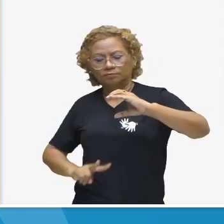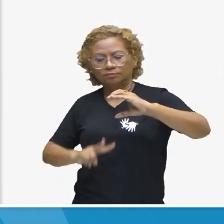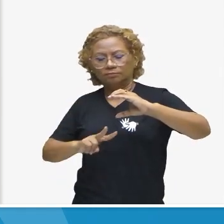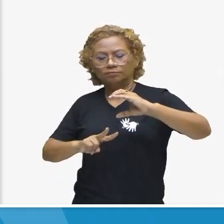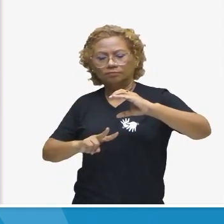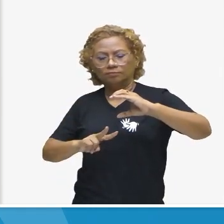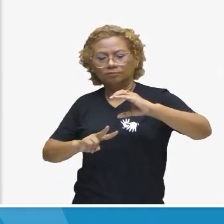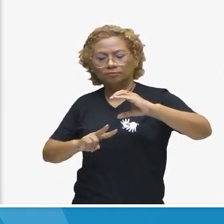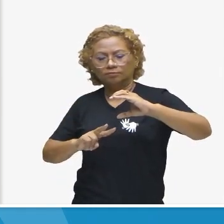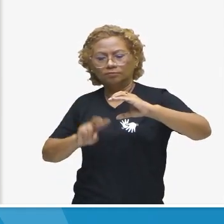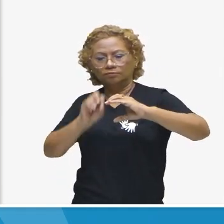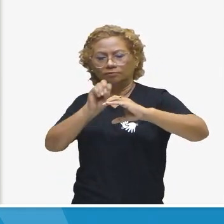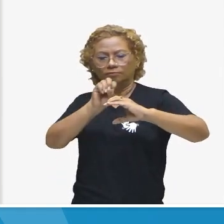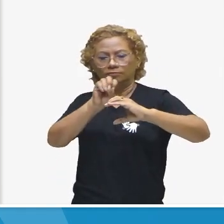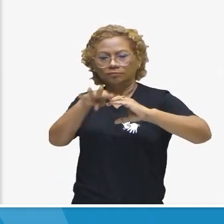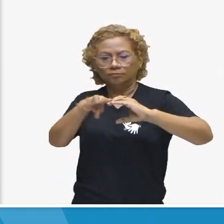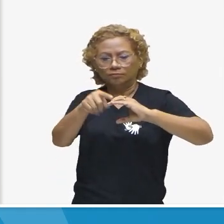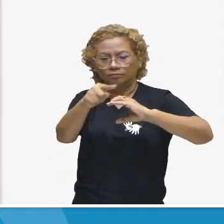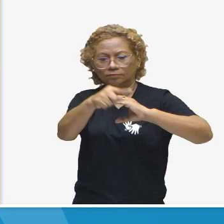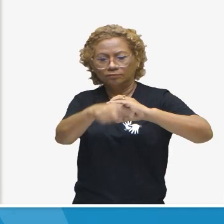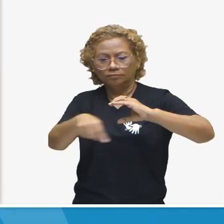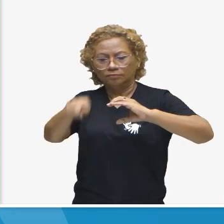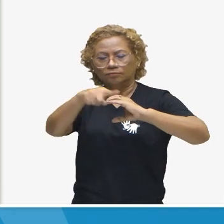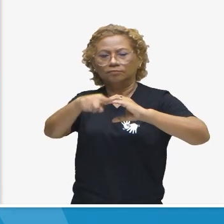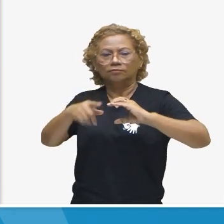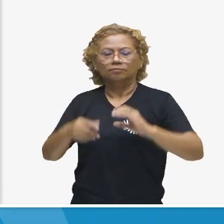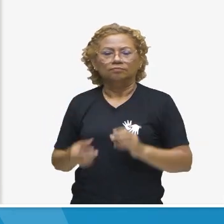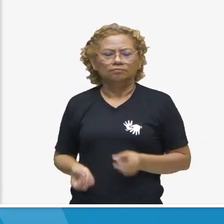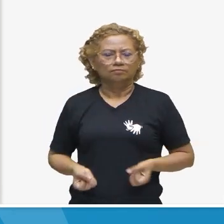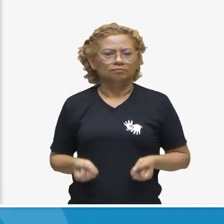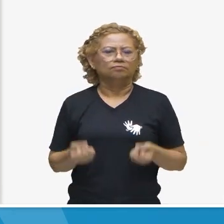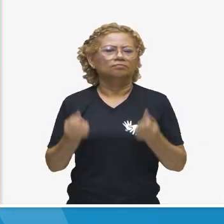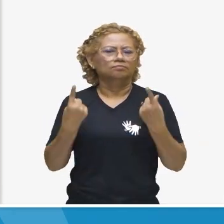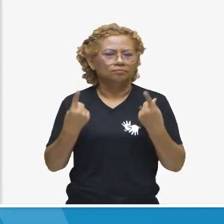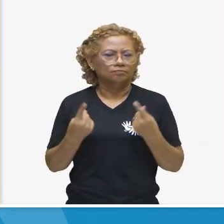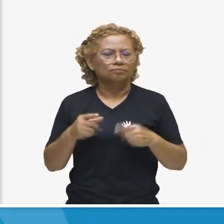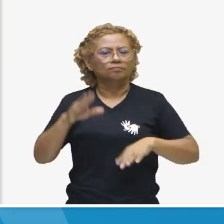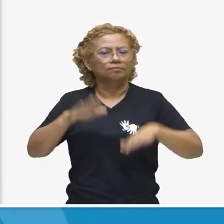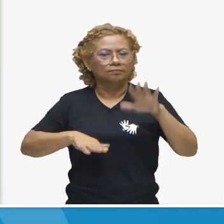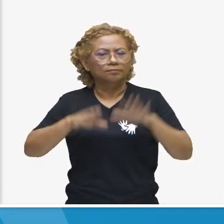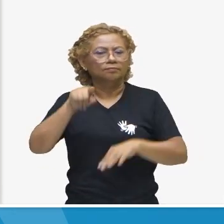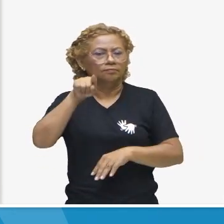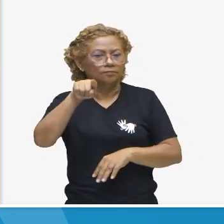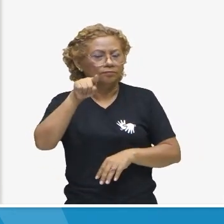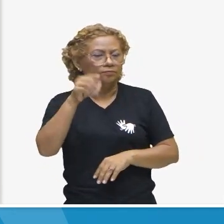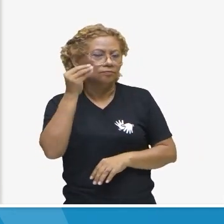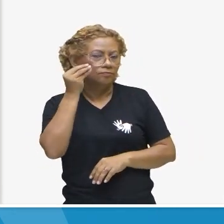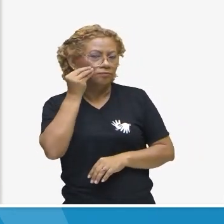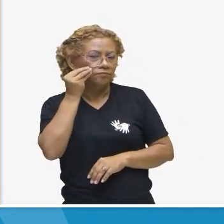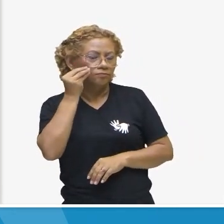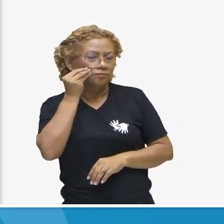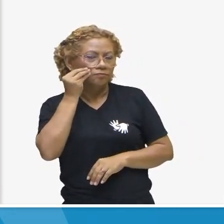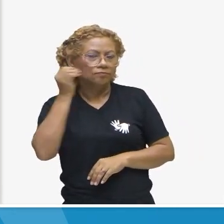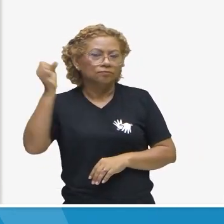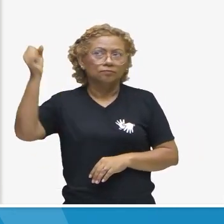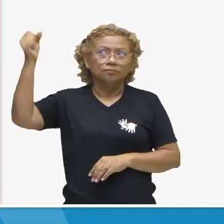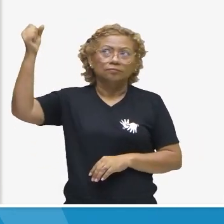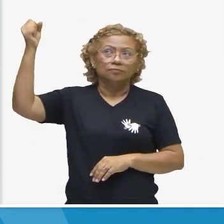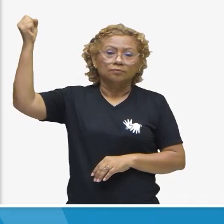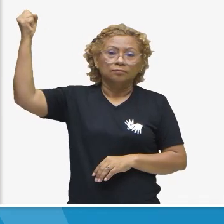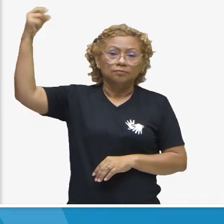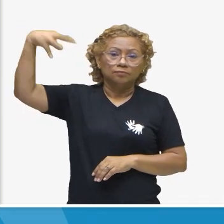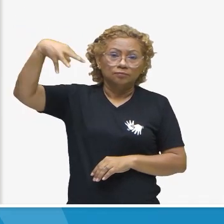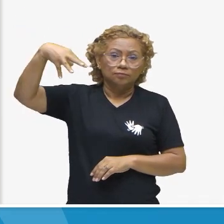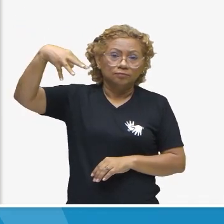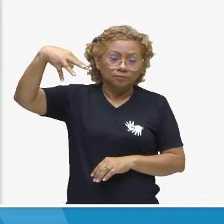Perceberam? Então, dependendo do ponto de vista que você estiver fazendo a observação, dependendo onde a luz estiver incidindo